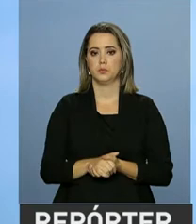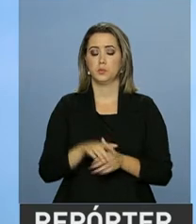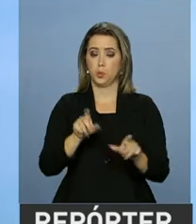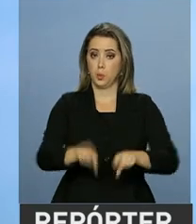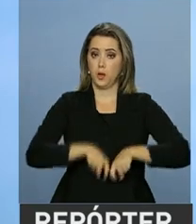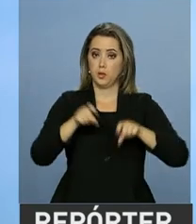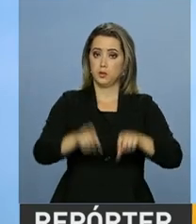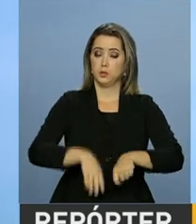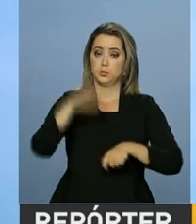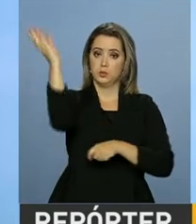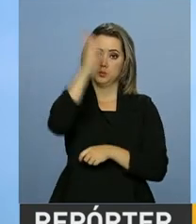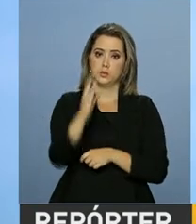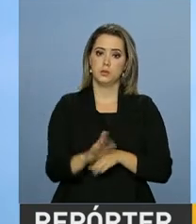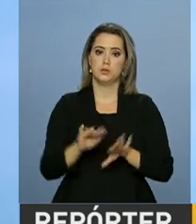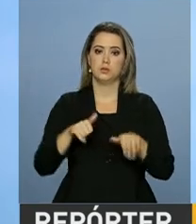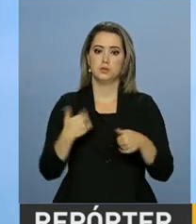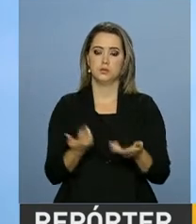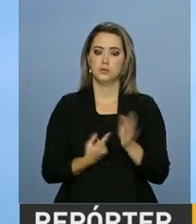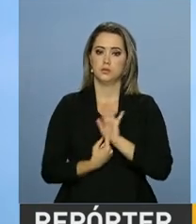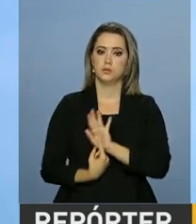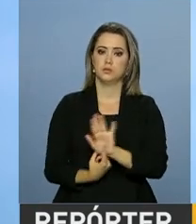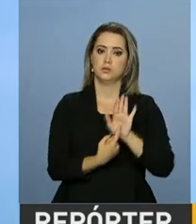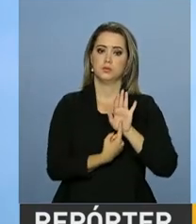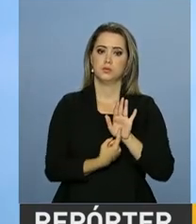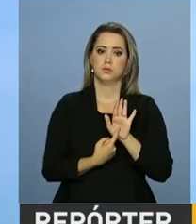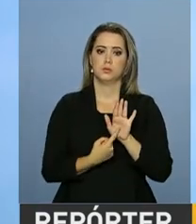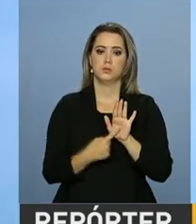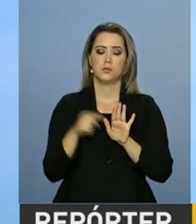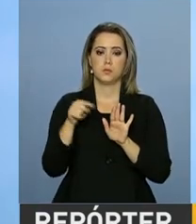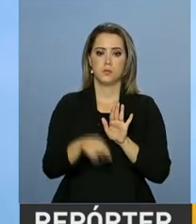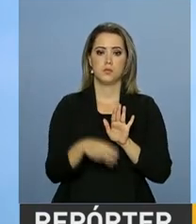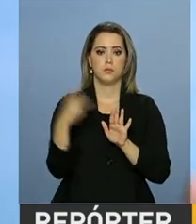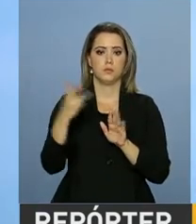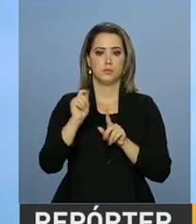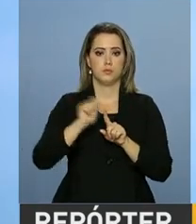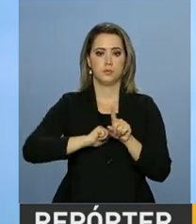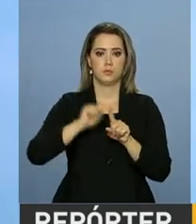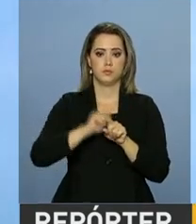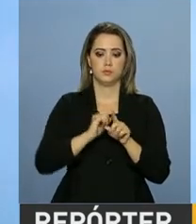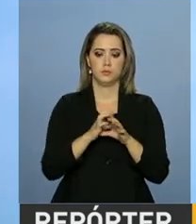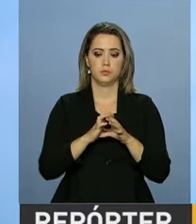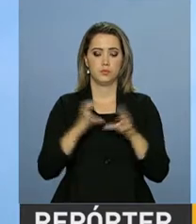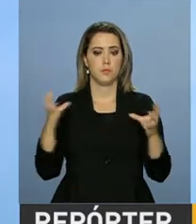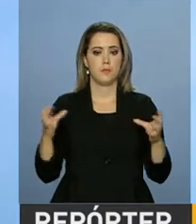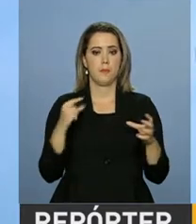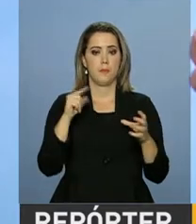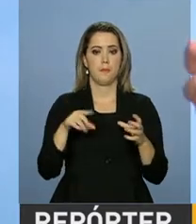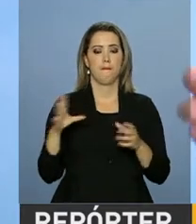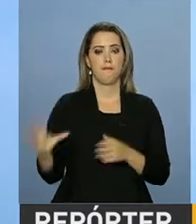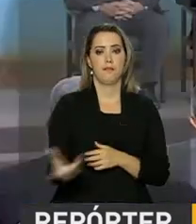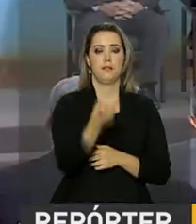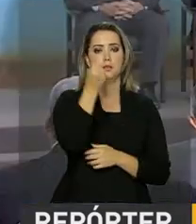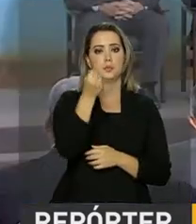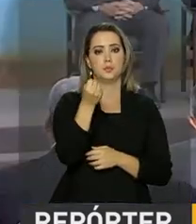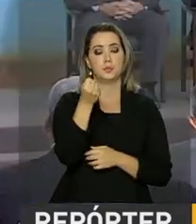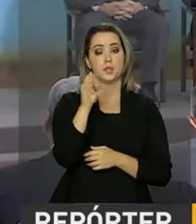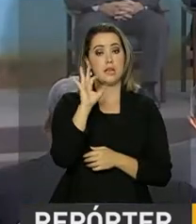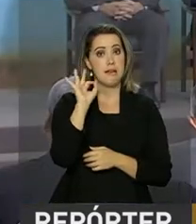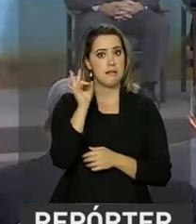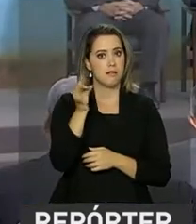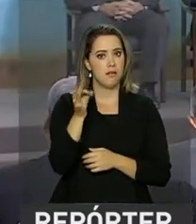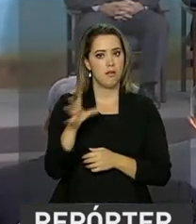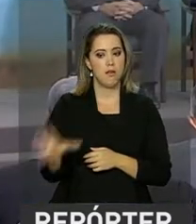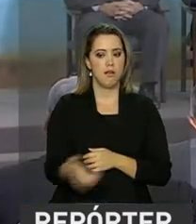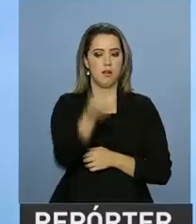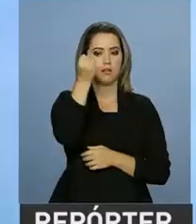de apareceu agora neste trimestre como o grande salvador literalmente da